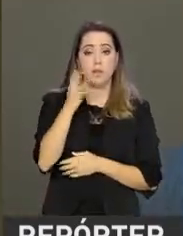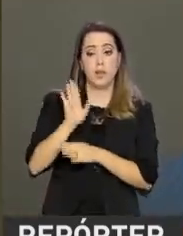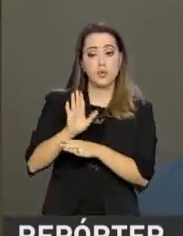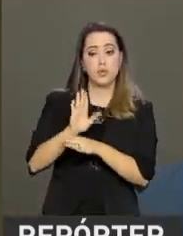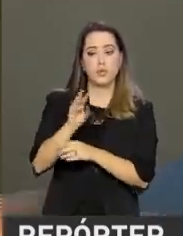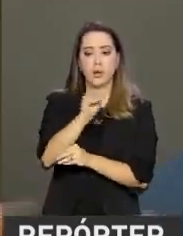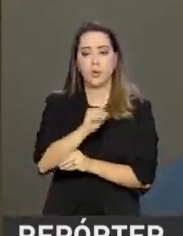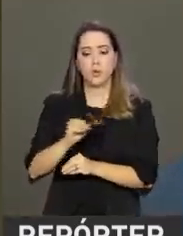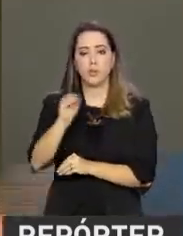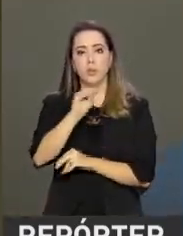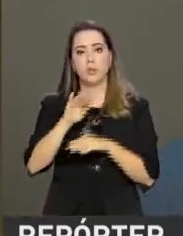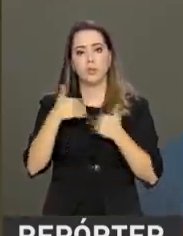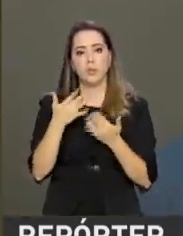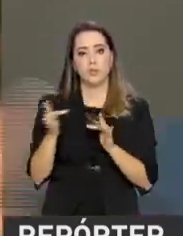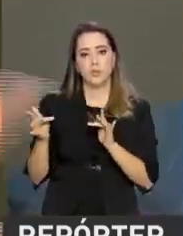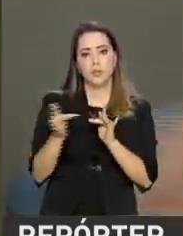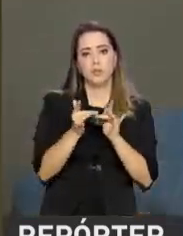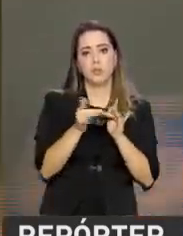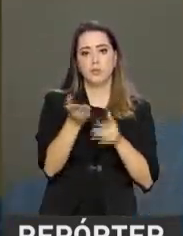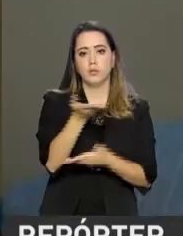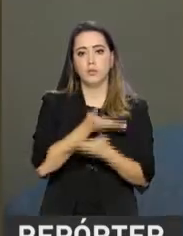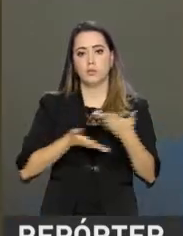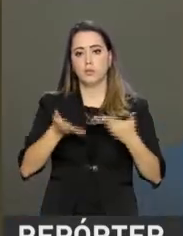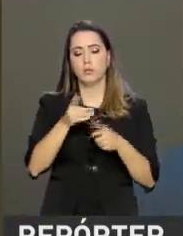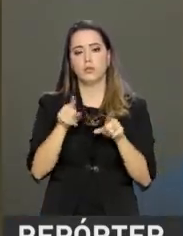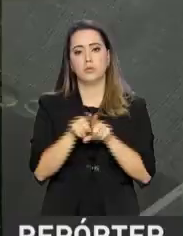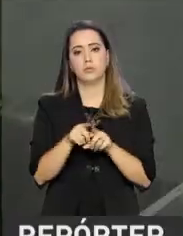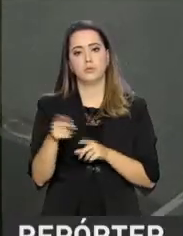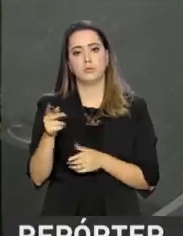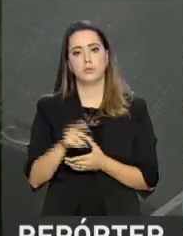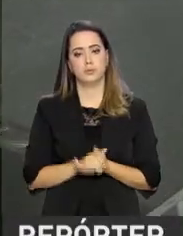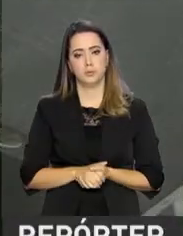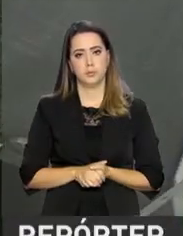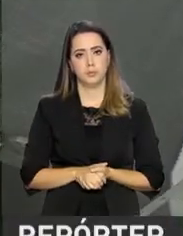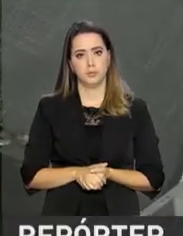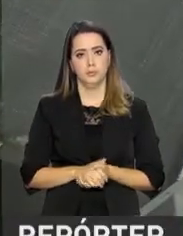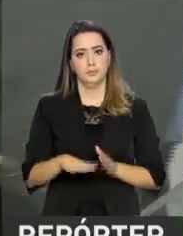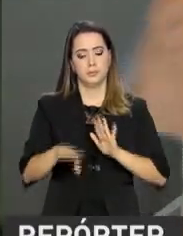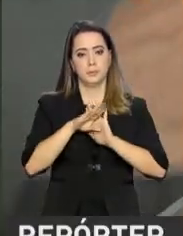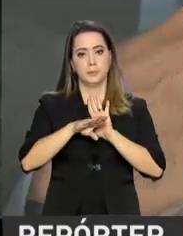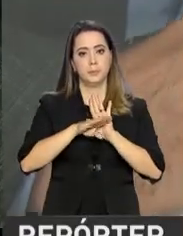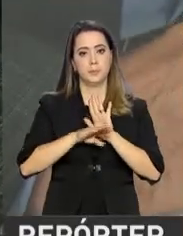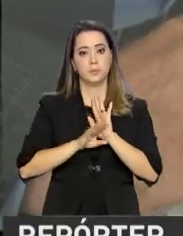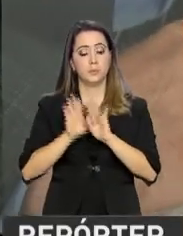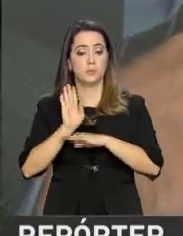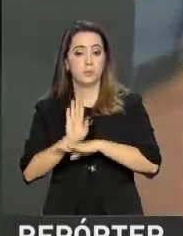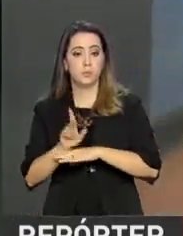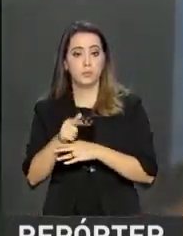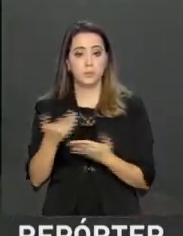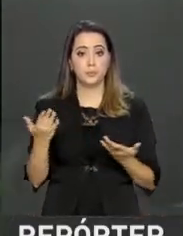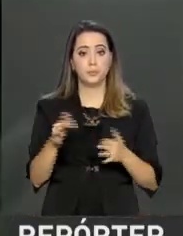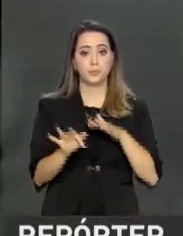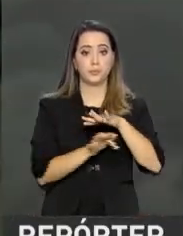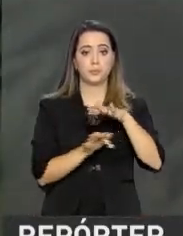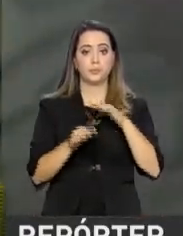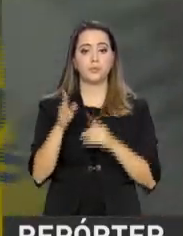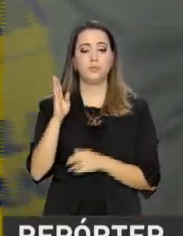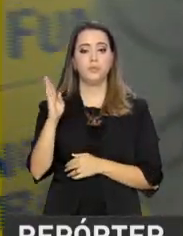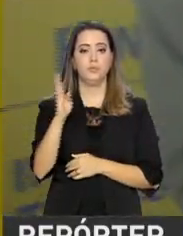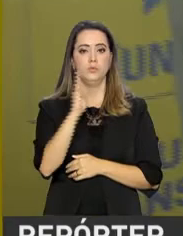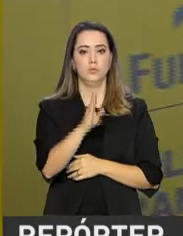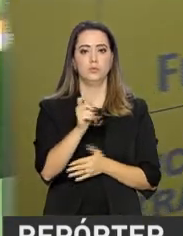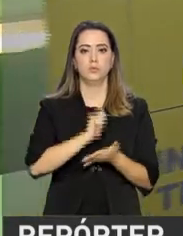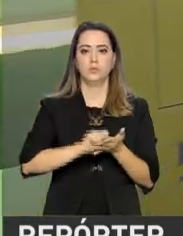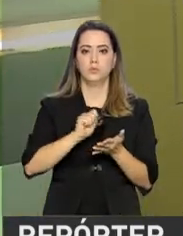nascente, o proprietário aí fecha um relacionamento entre eles. E o programa ganhou reforço. A Fundação Banco do Brasil